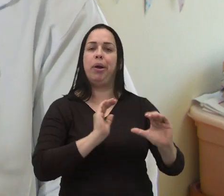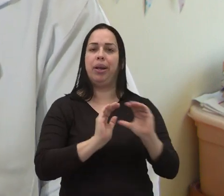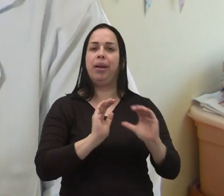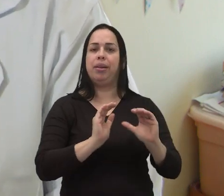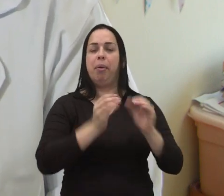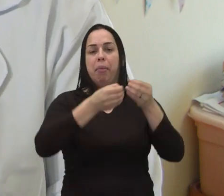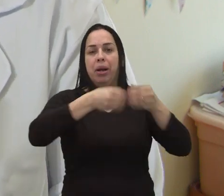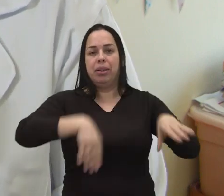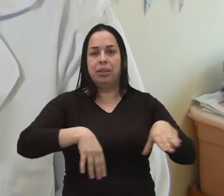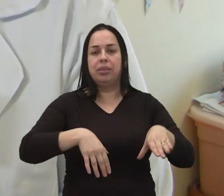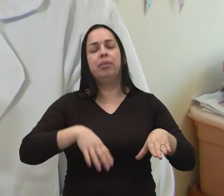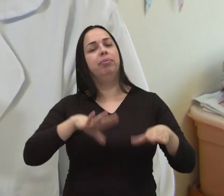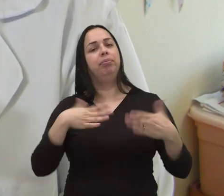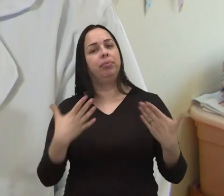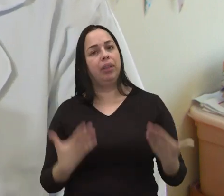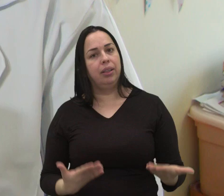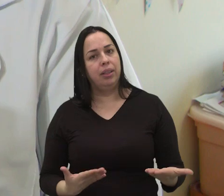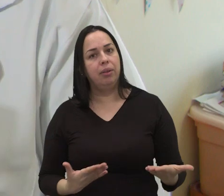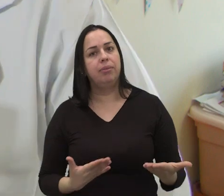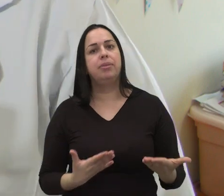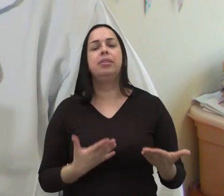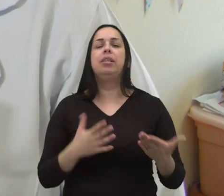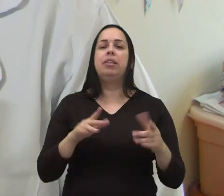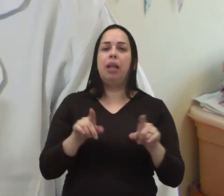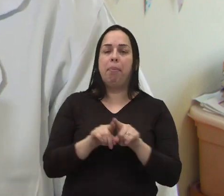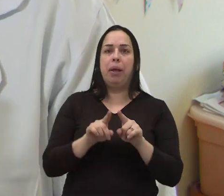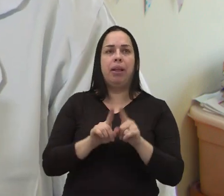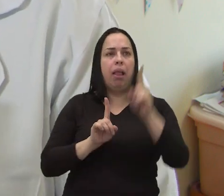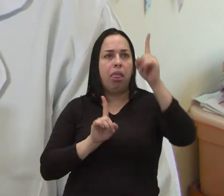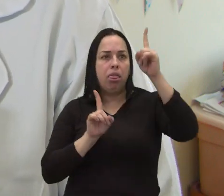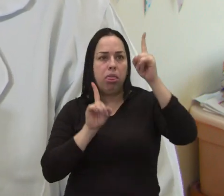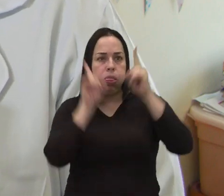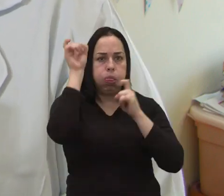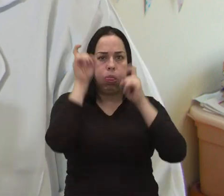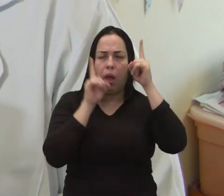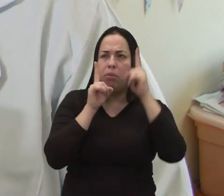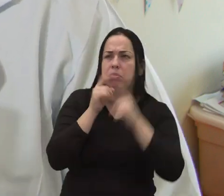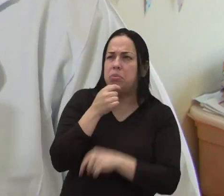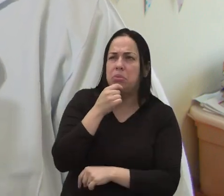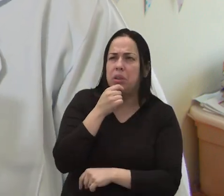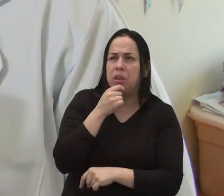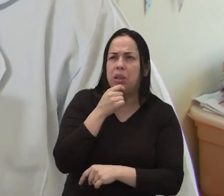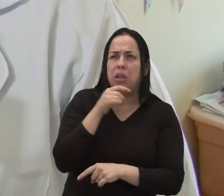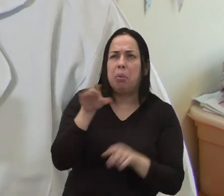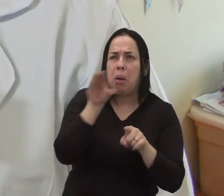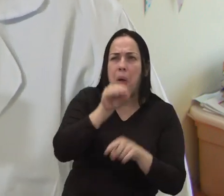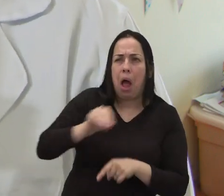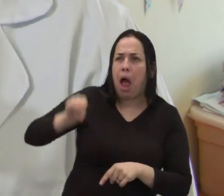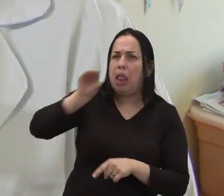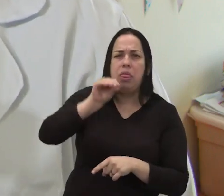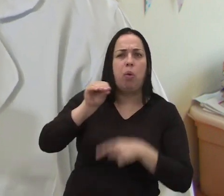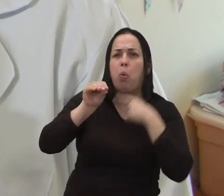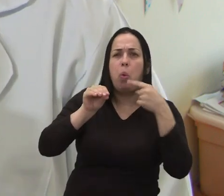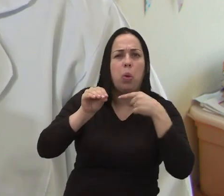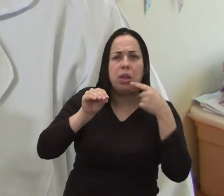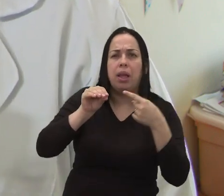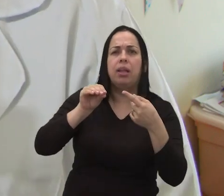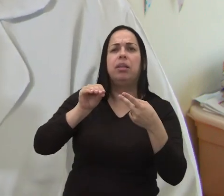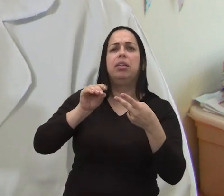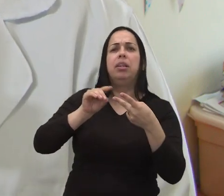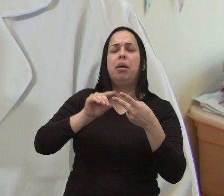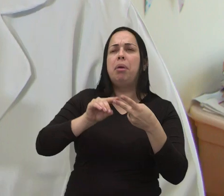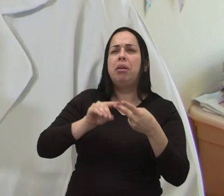criança. Então, sendo na comunicação tanto expressiva, ou seja, ela não consegue emitir, né,